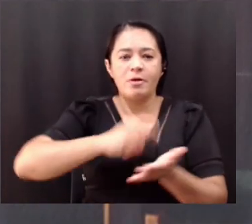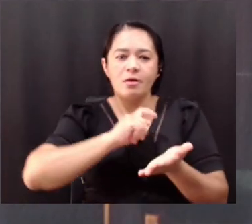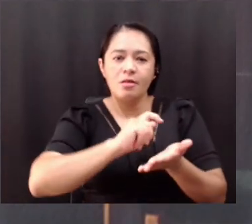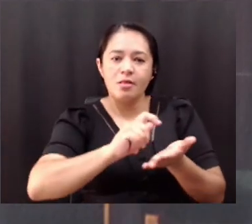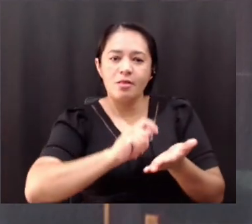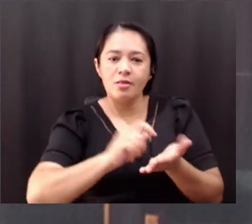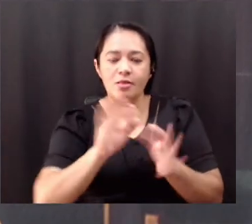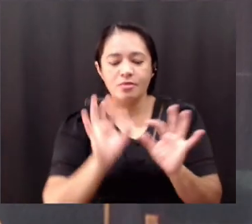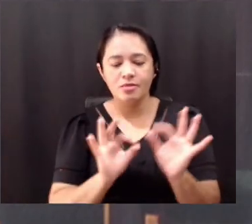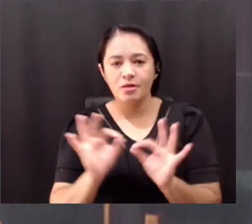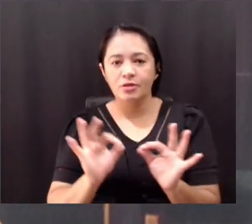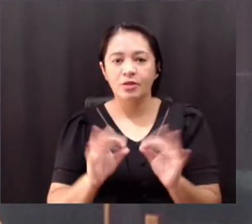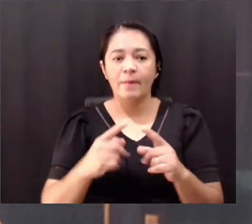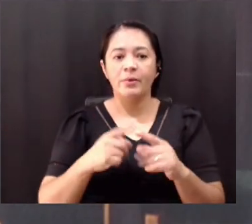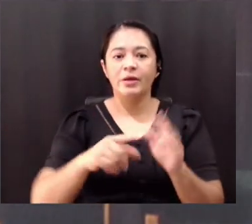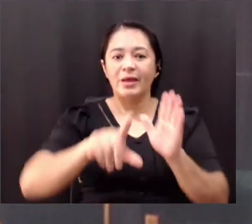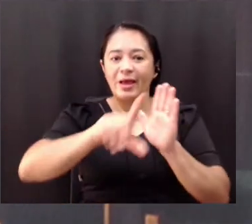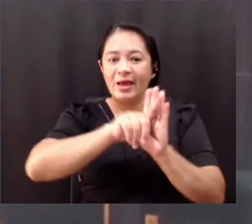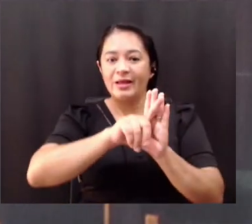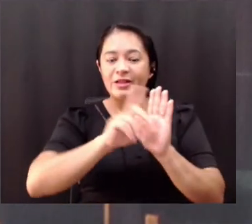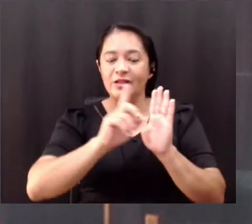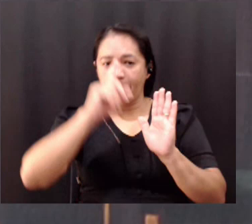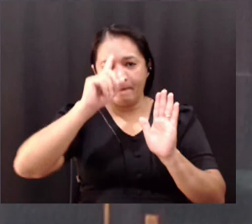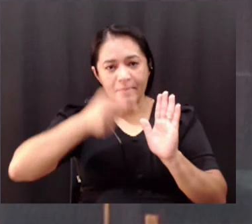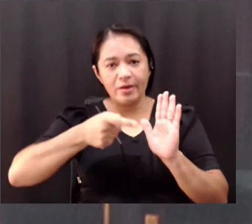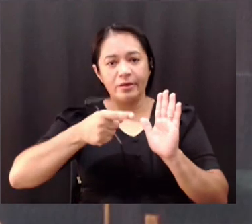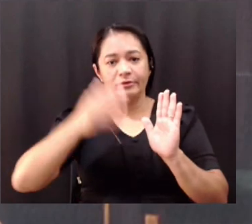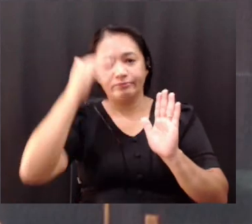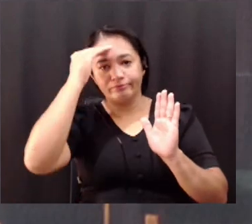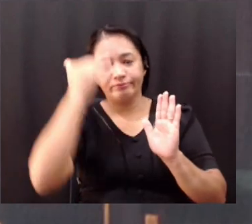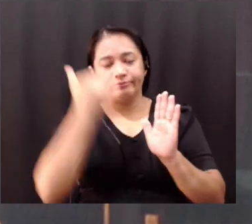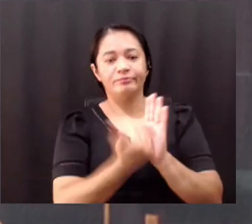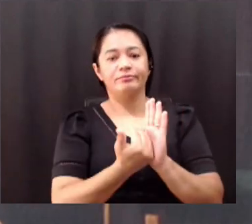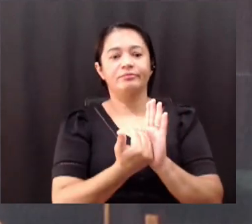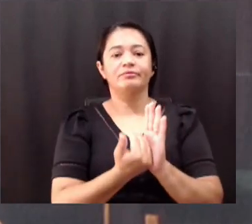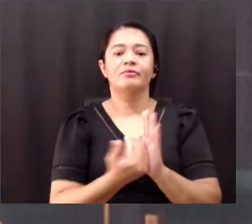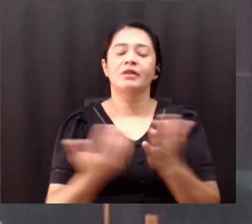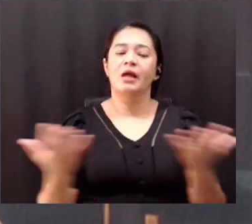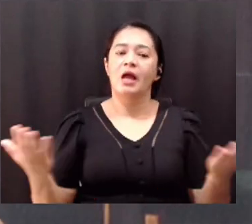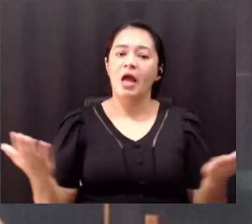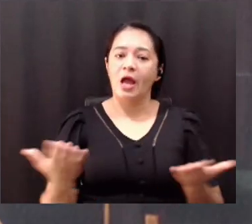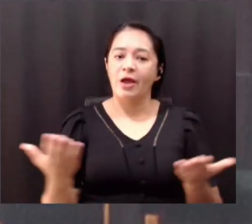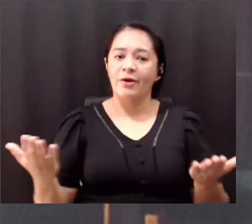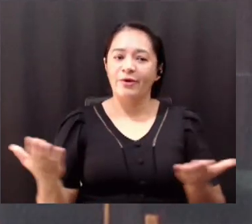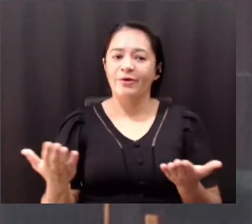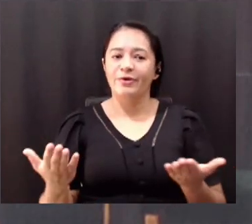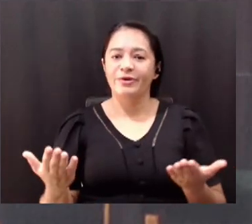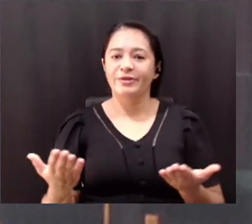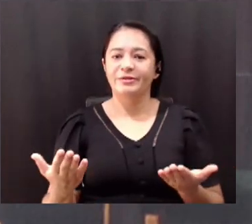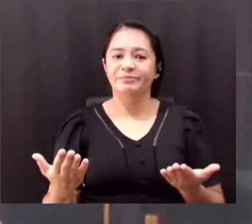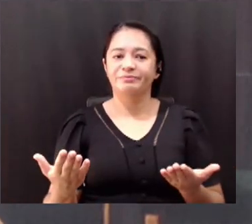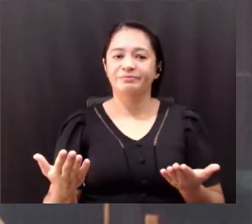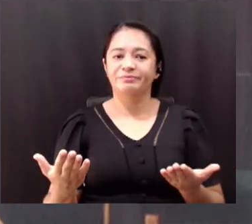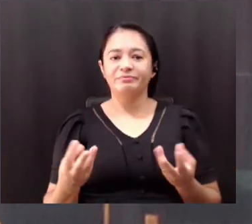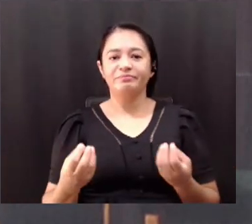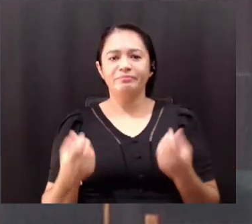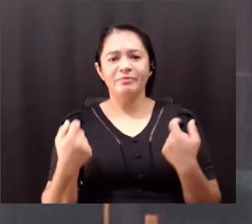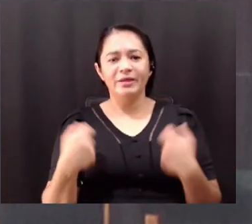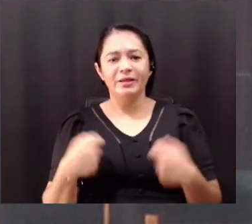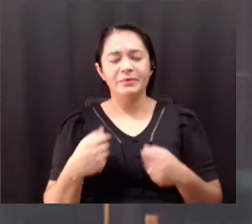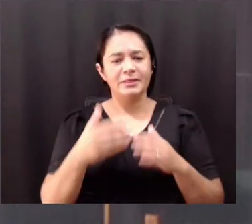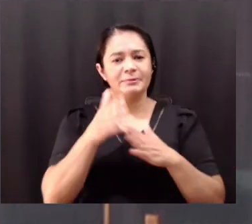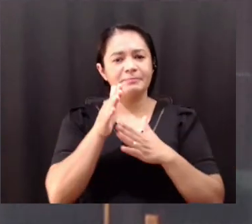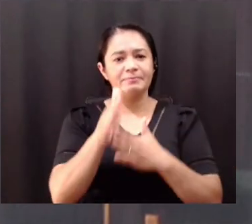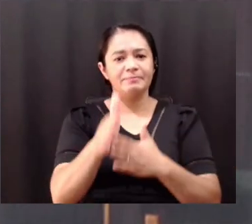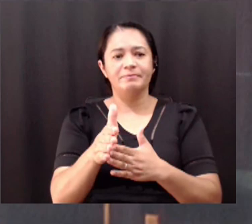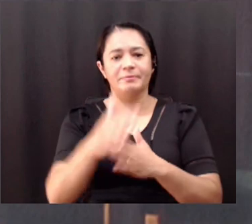mandando cumprir. Então, agora, com essa obrigatoriedade, isso vai ser isso precisa ser seguido, ninguém pode se furtar de